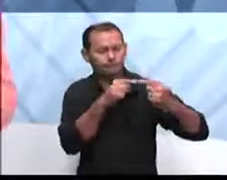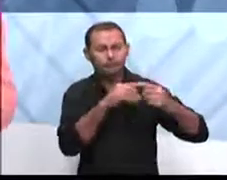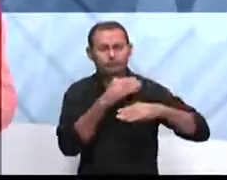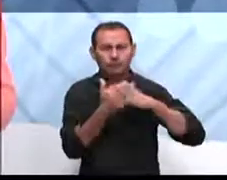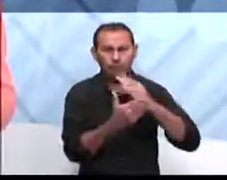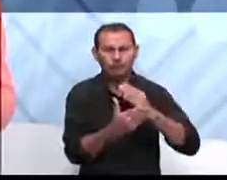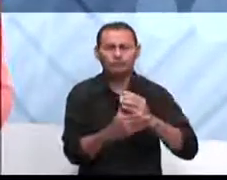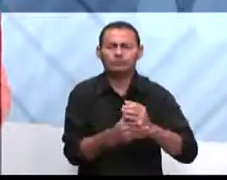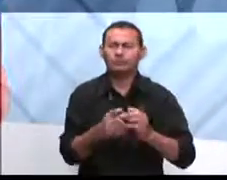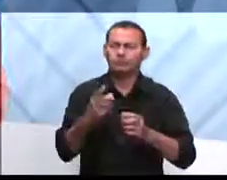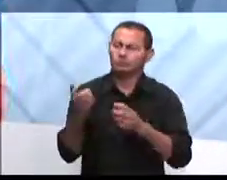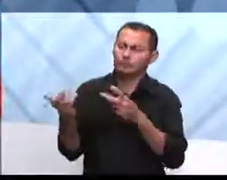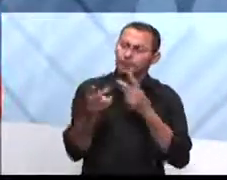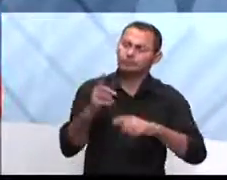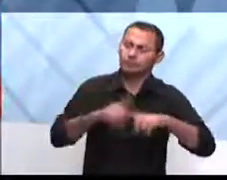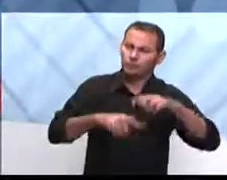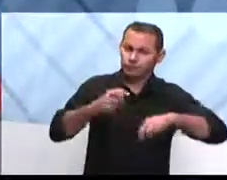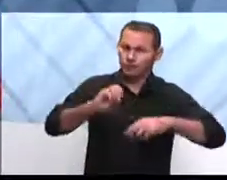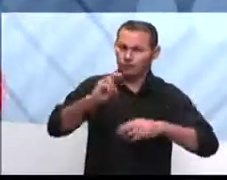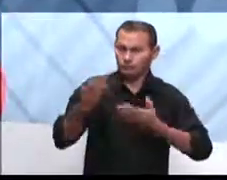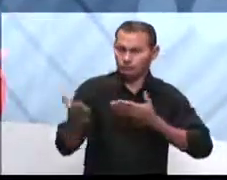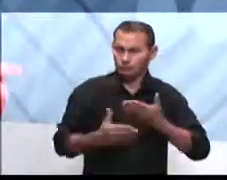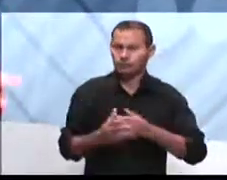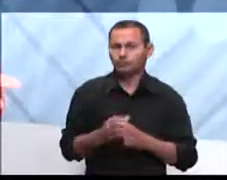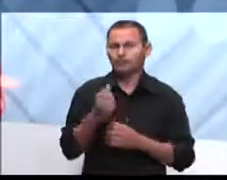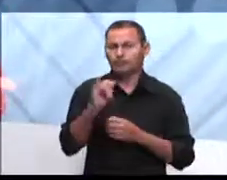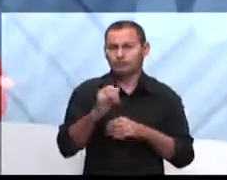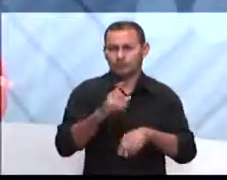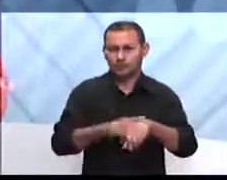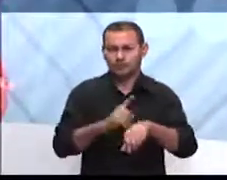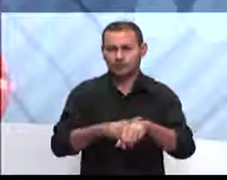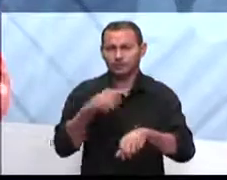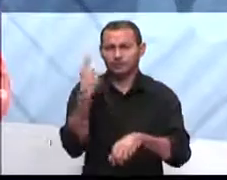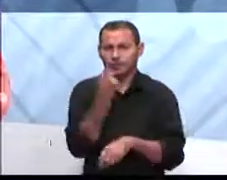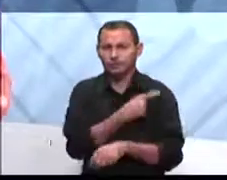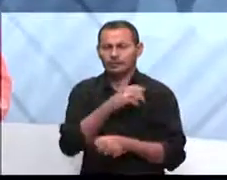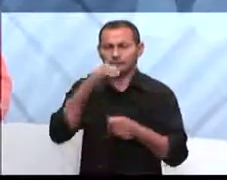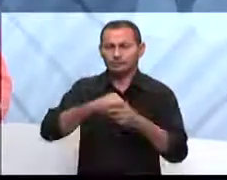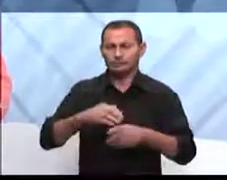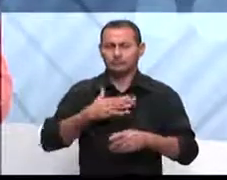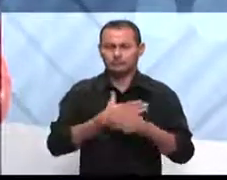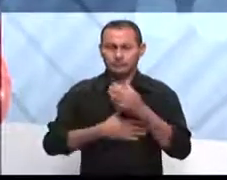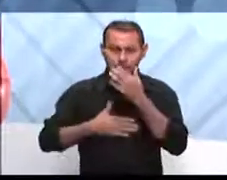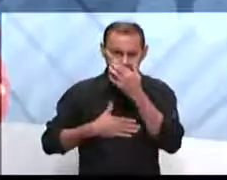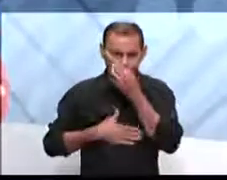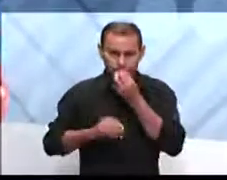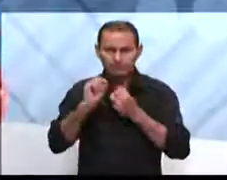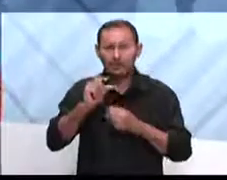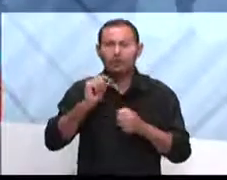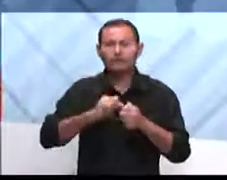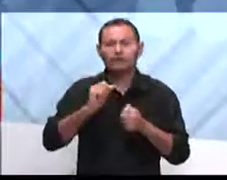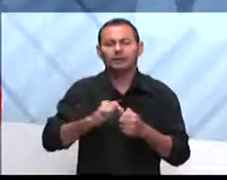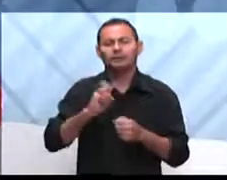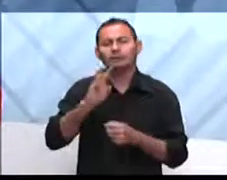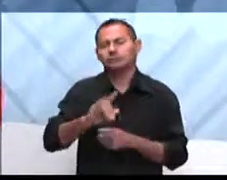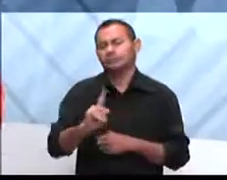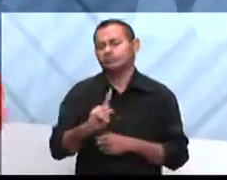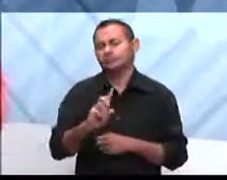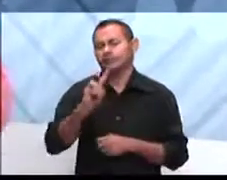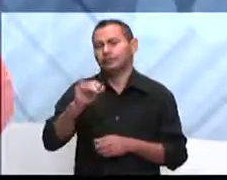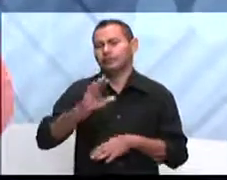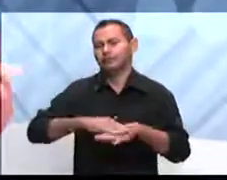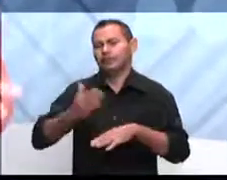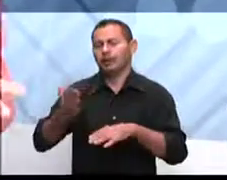algum produto e serviço, né? E a partir do momento que a gente está insatisfeito, o que, que a gente faz? A gente não